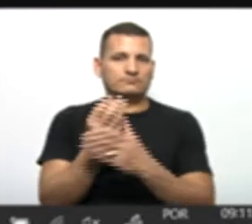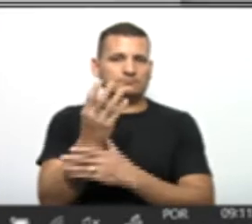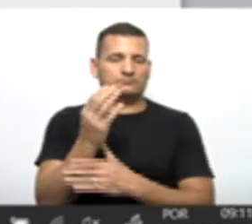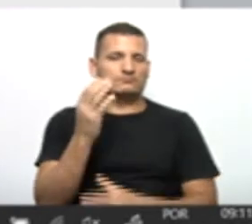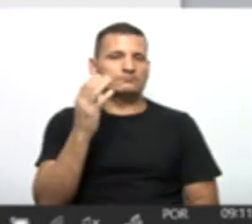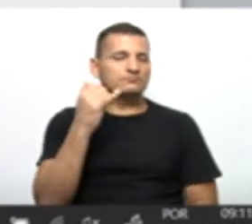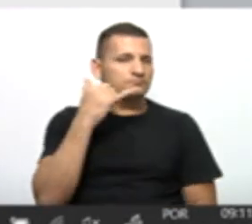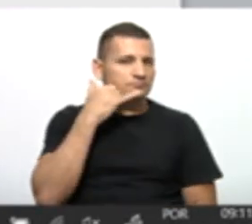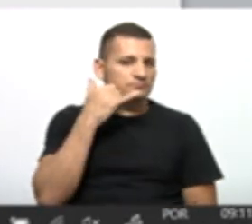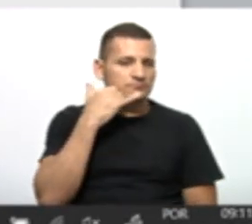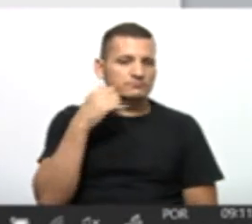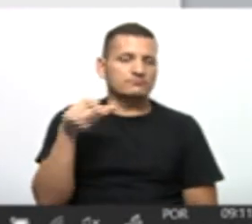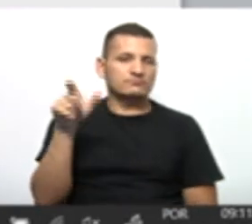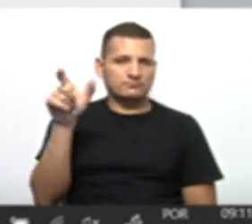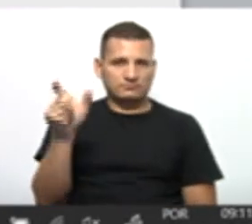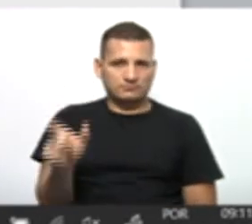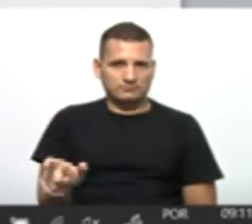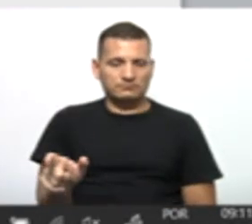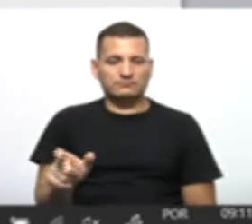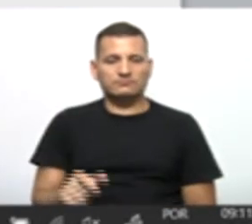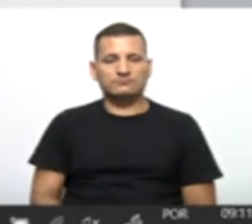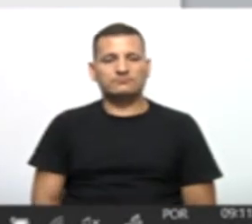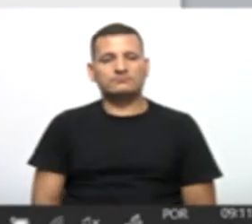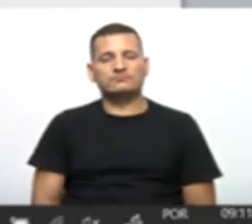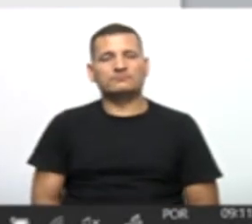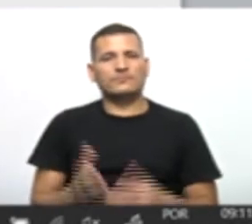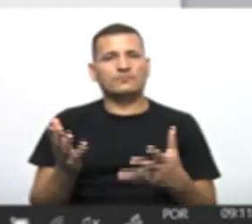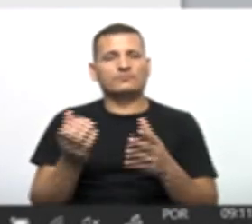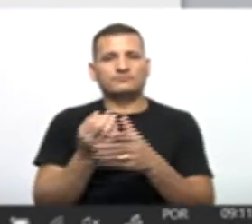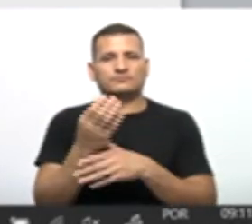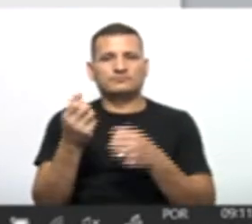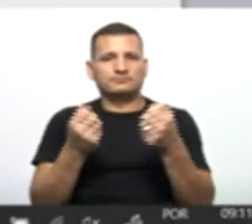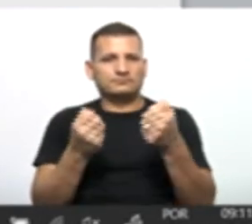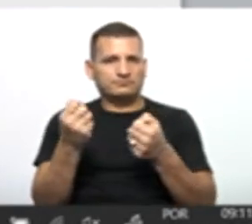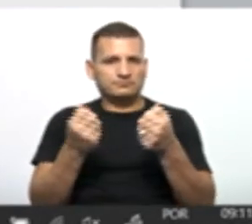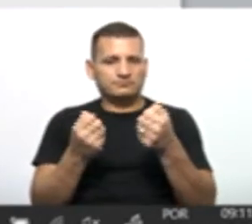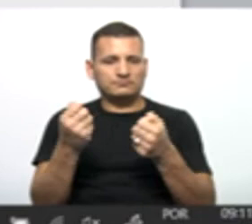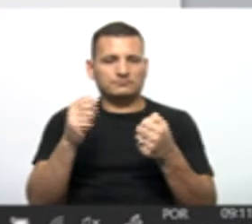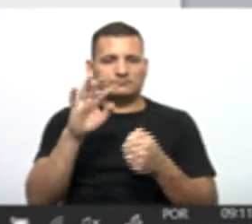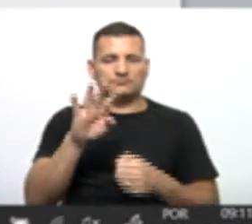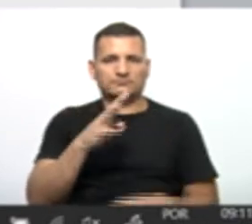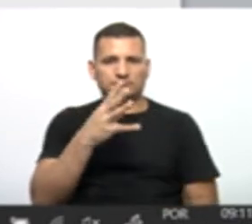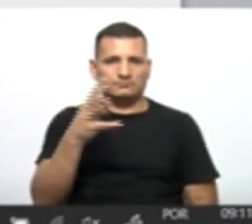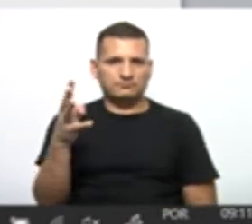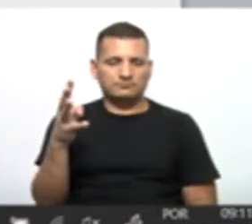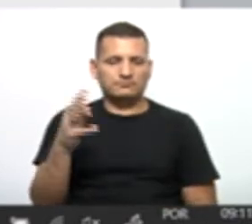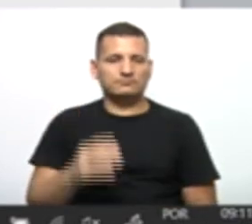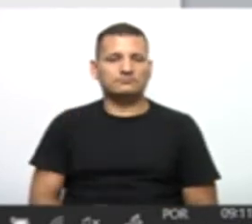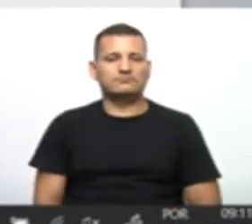Vamos criar a outra tabela, que é a última, que é a tabela carro. Então vamos aqui.